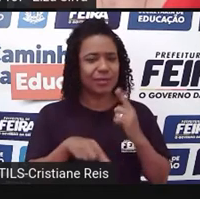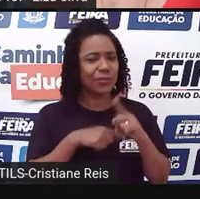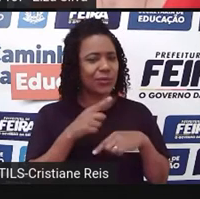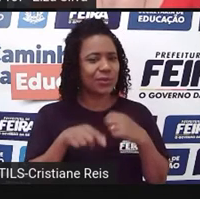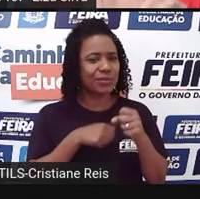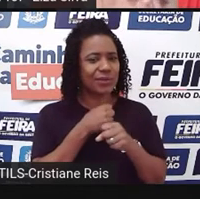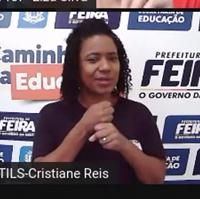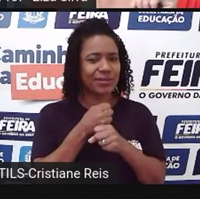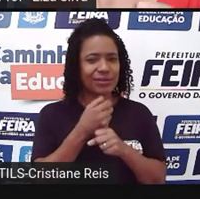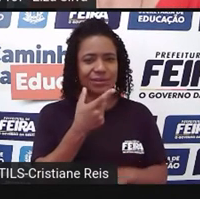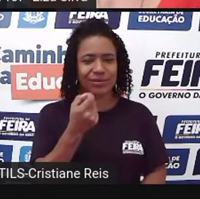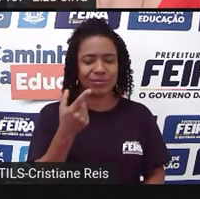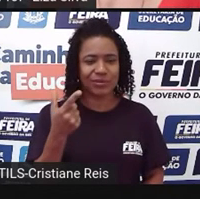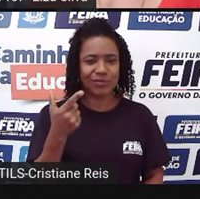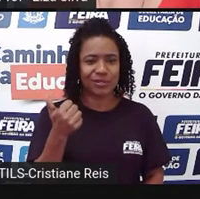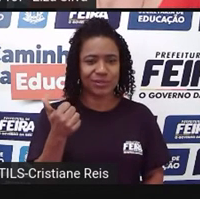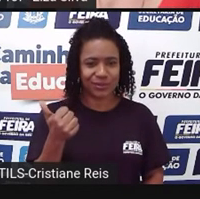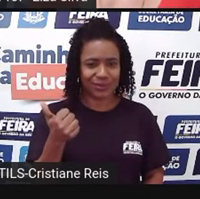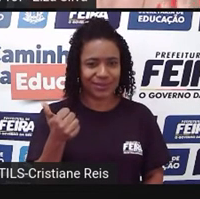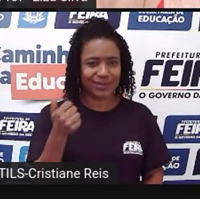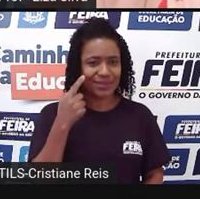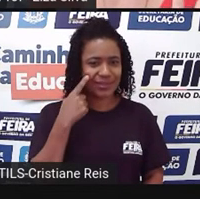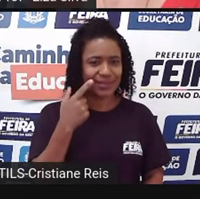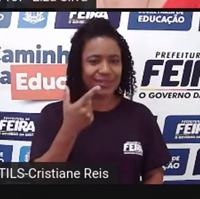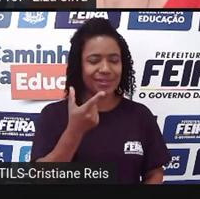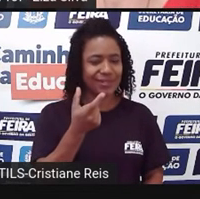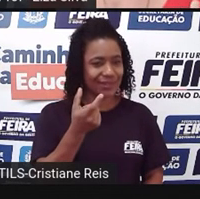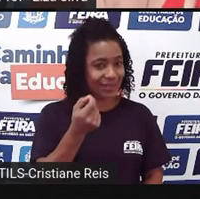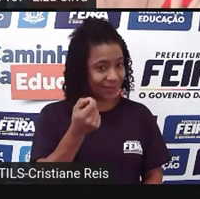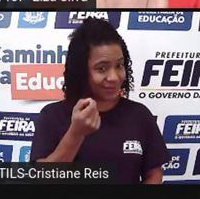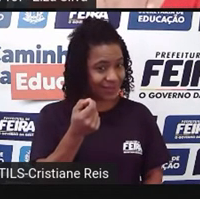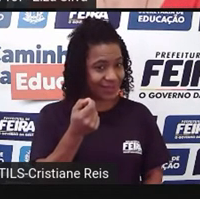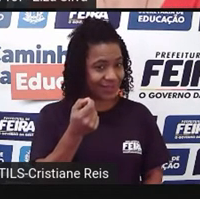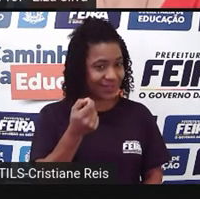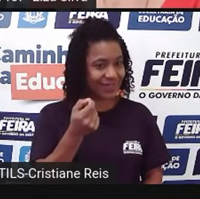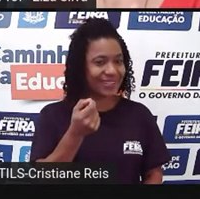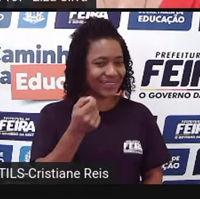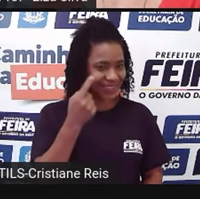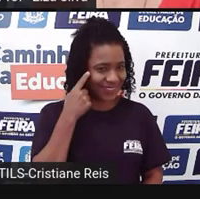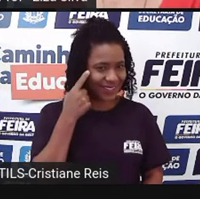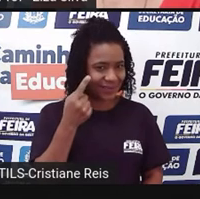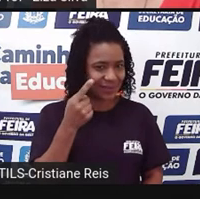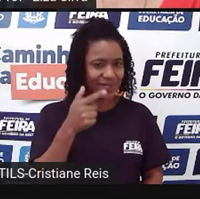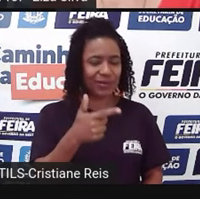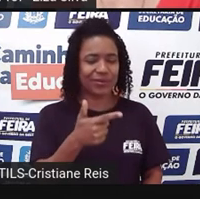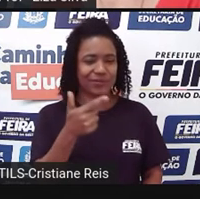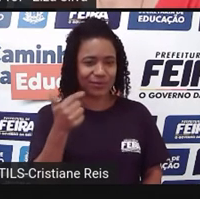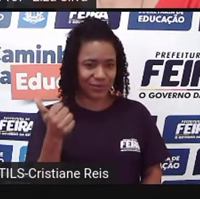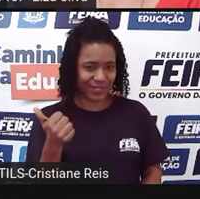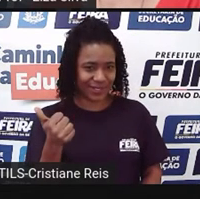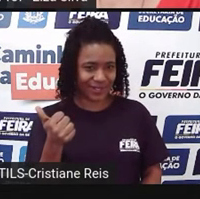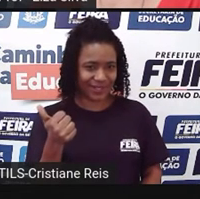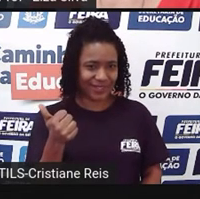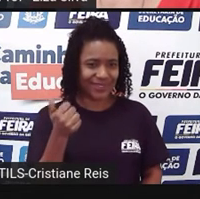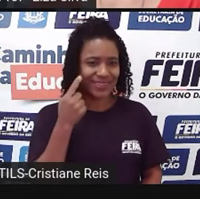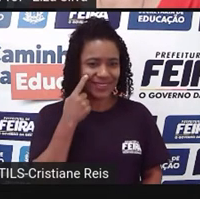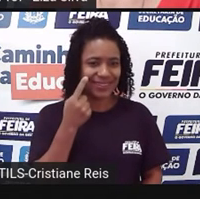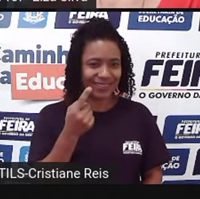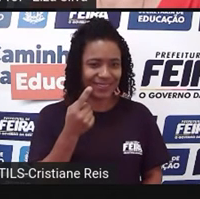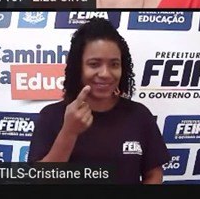e o ano lembra como é que a gente lê o ano primeira dezena de um ele segunda dezena